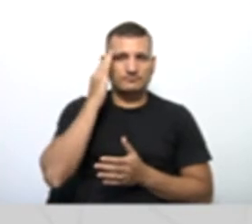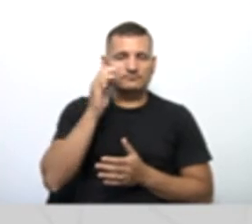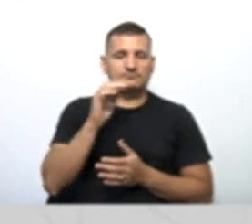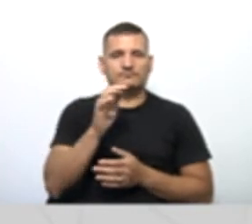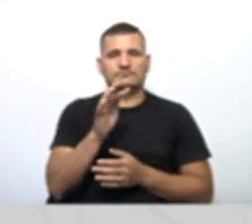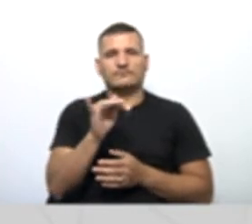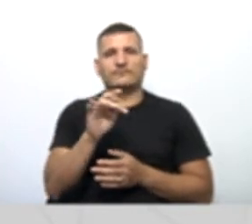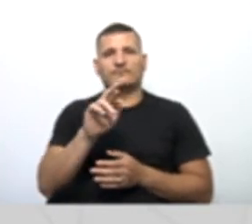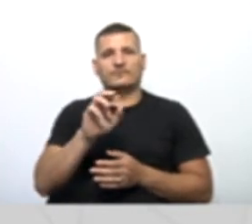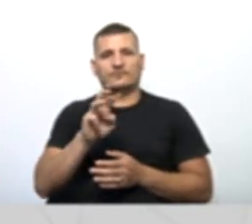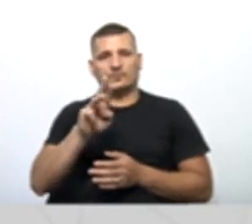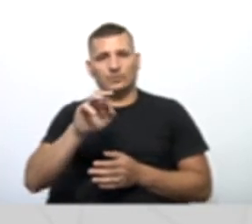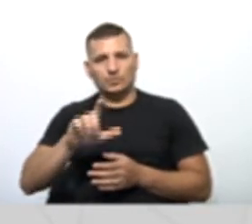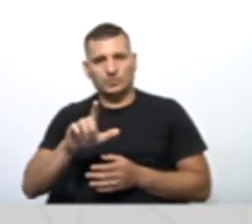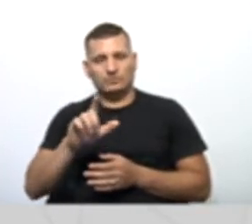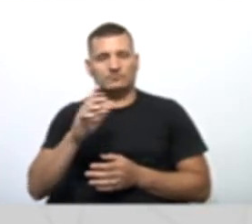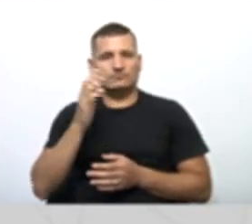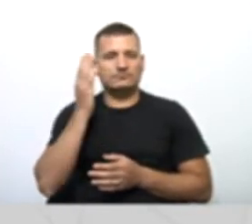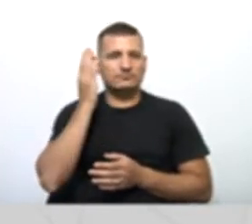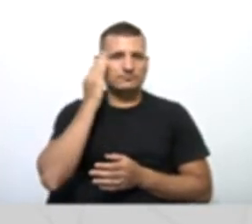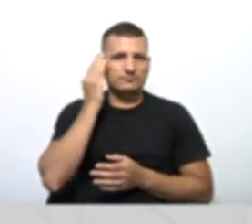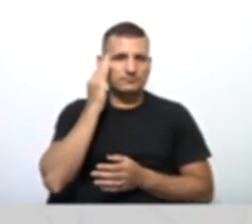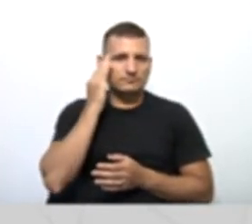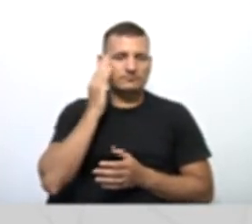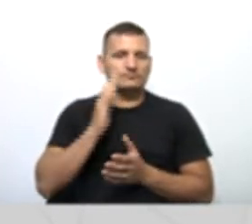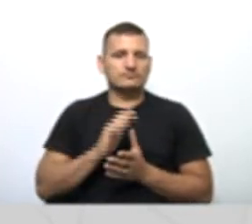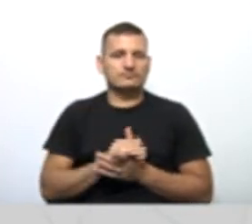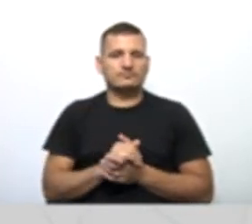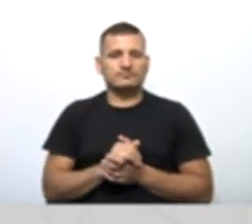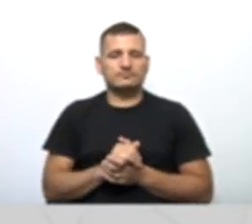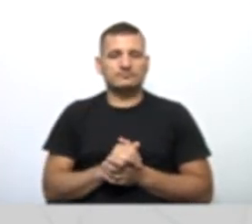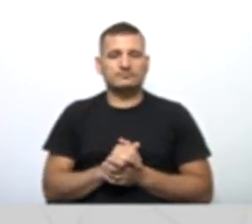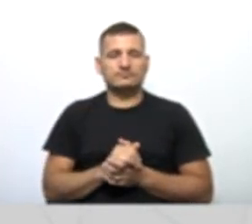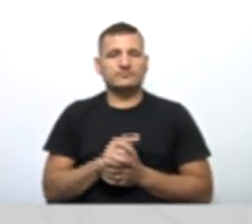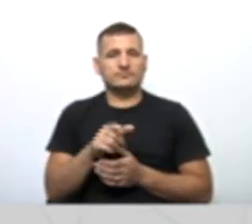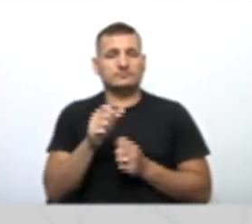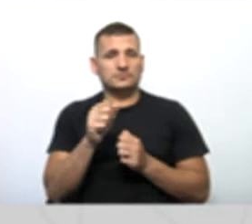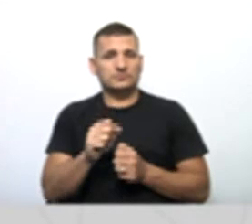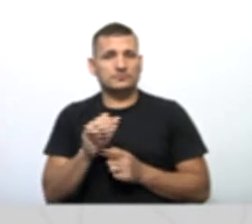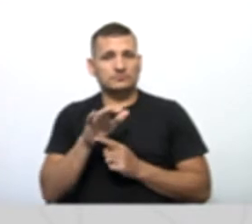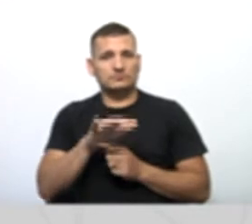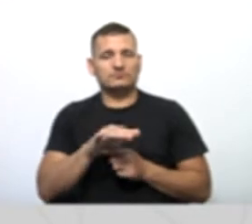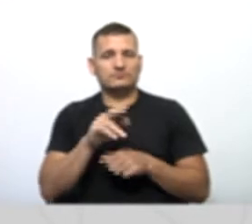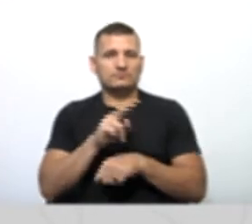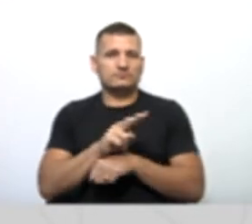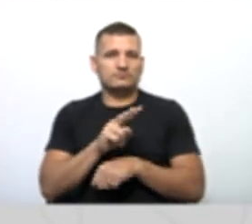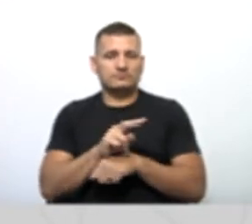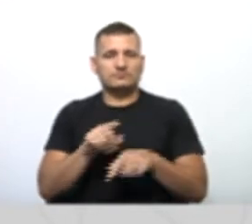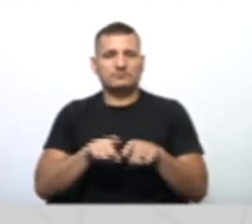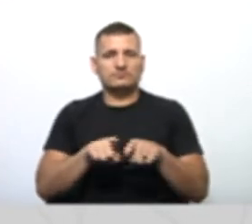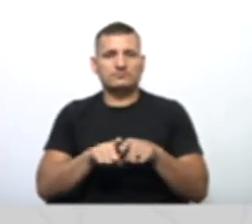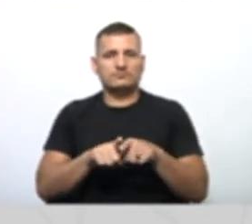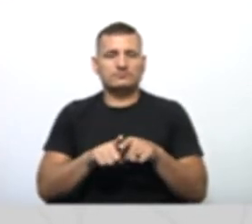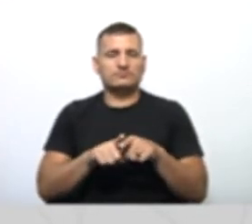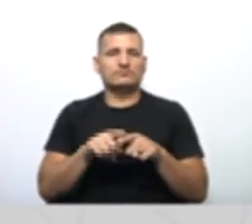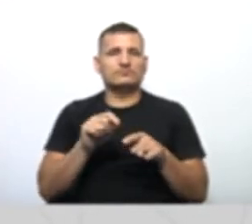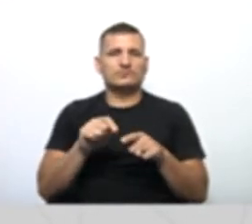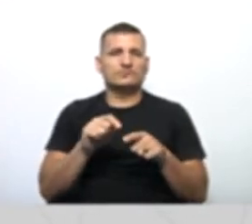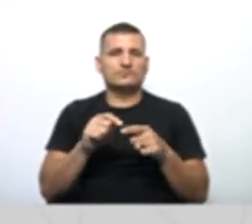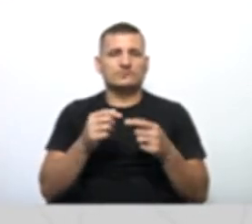etc., né, sabendo de que ele pode ajudar a proteger esse tráfego que entra e que